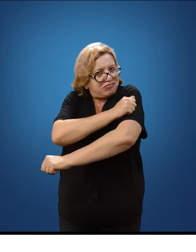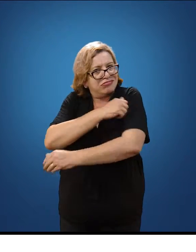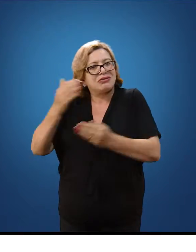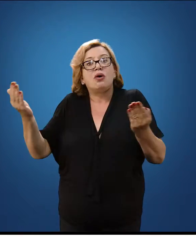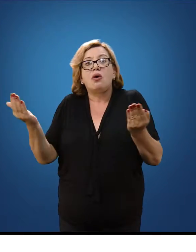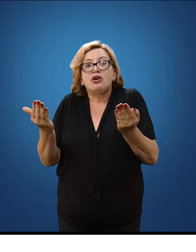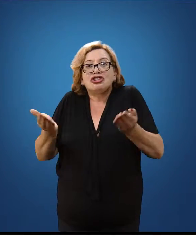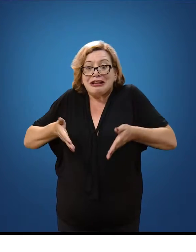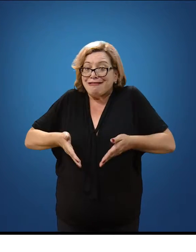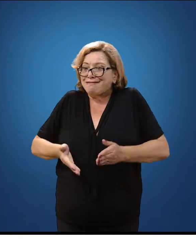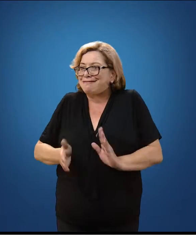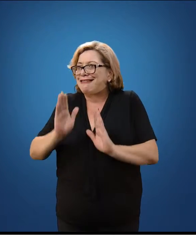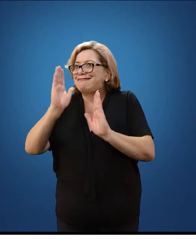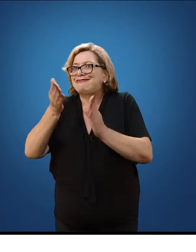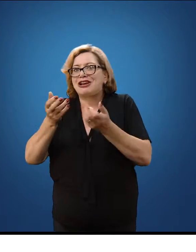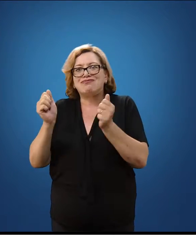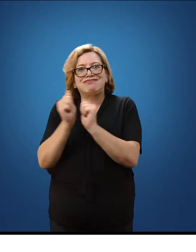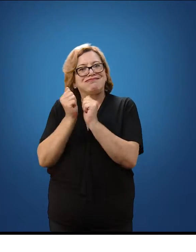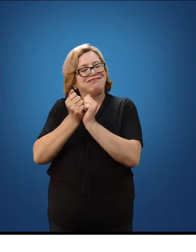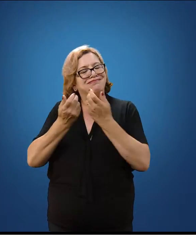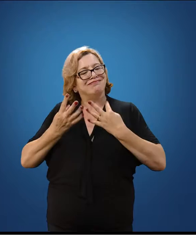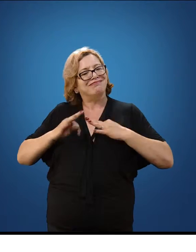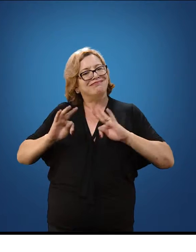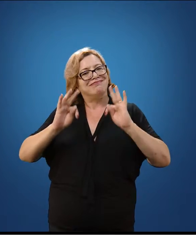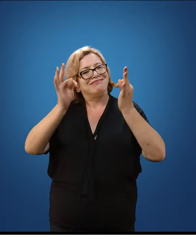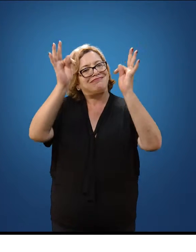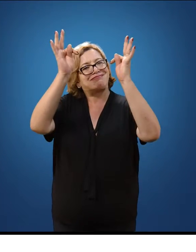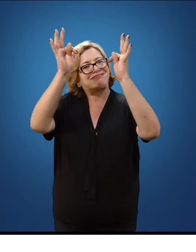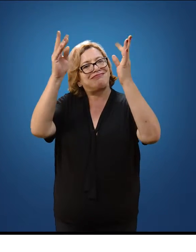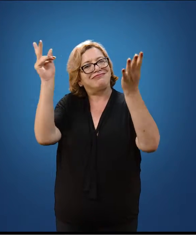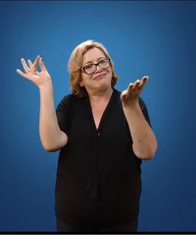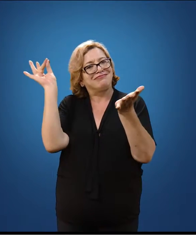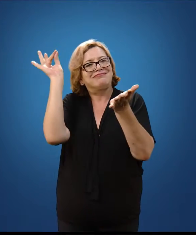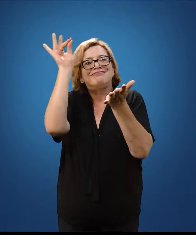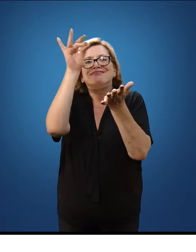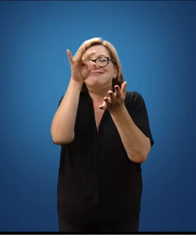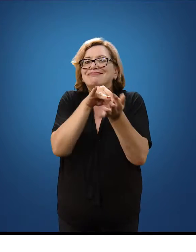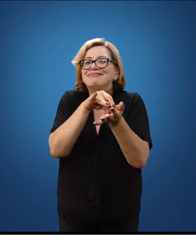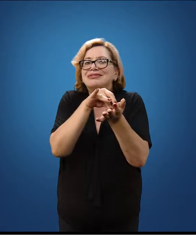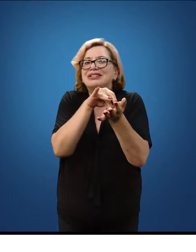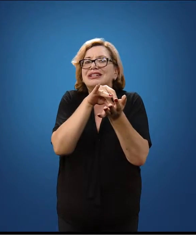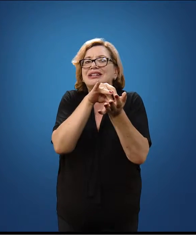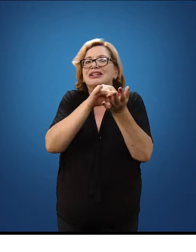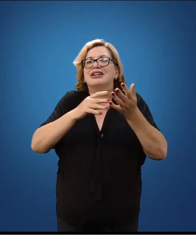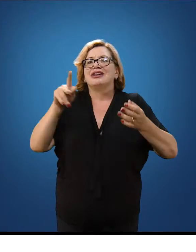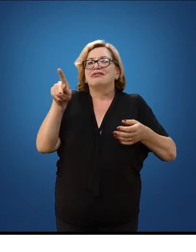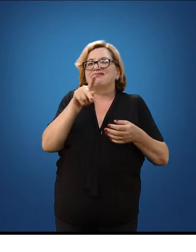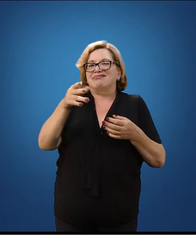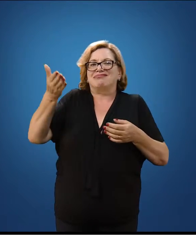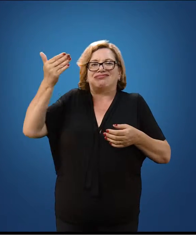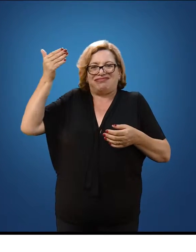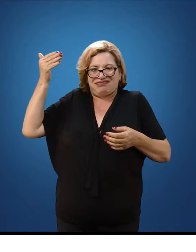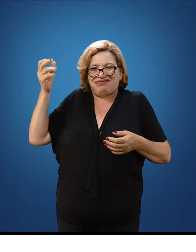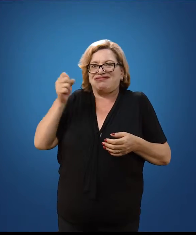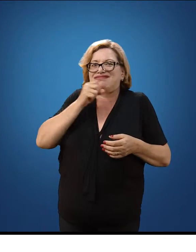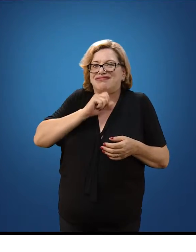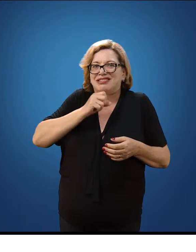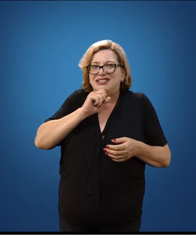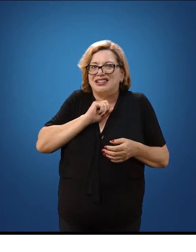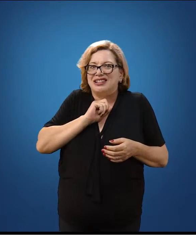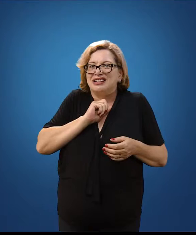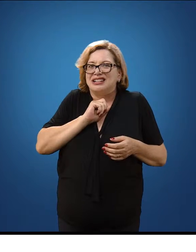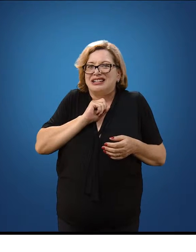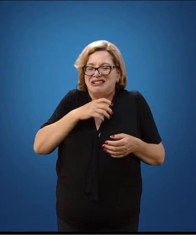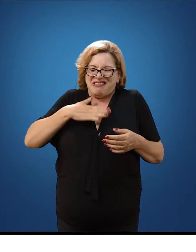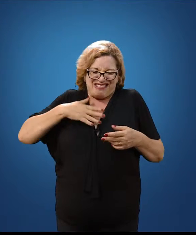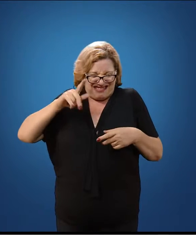tem agora, eles já nasceram com a tecnologia nas suas mãos. Então, esses professores mais antigos, de gerações, não só